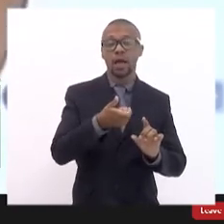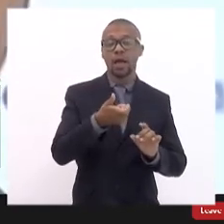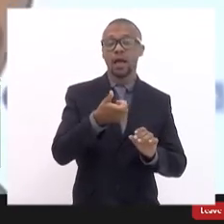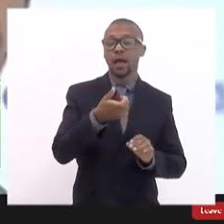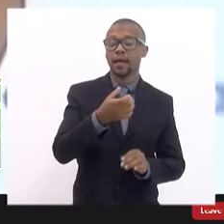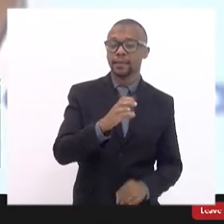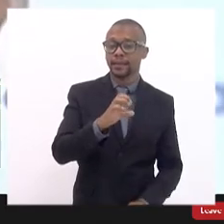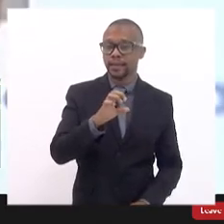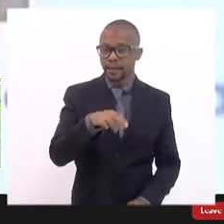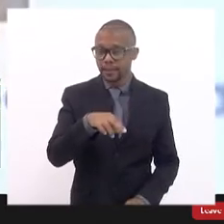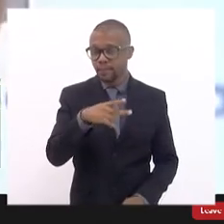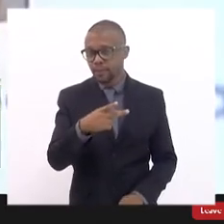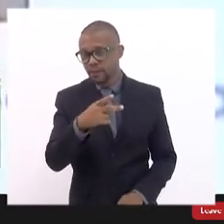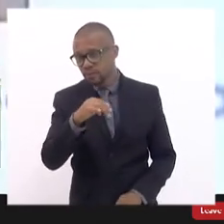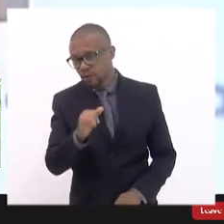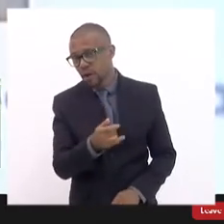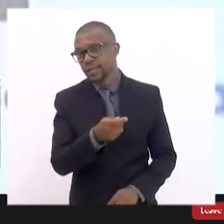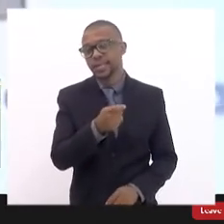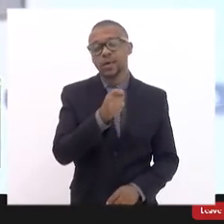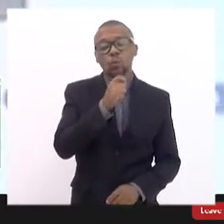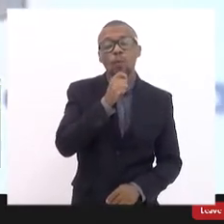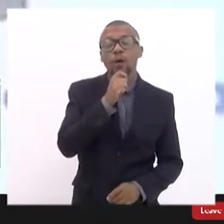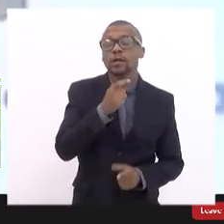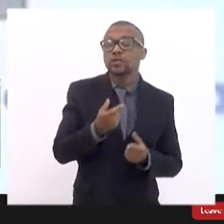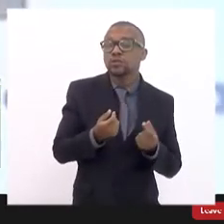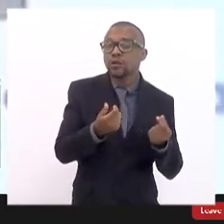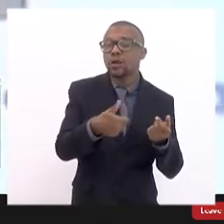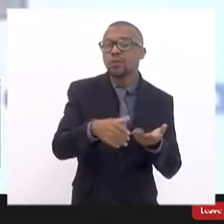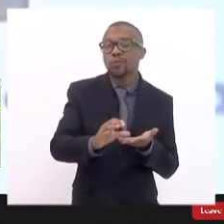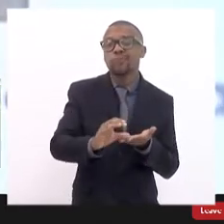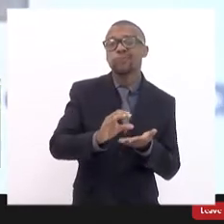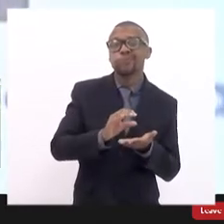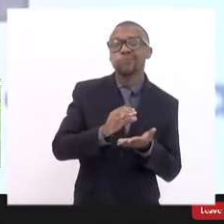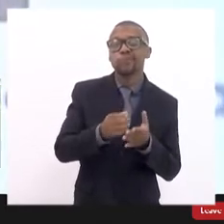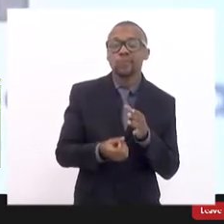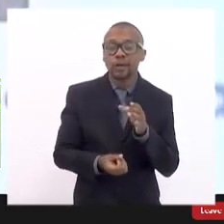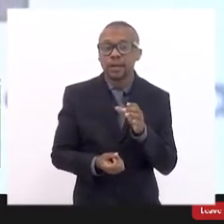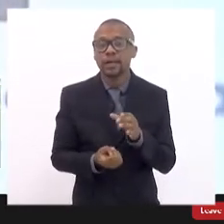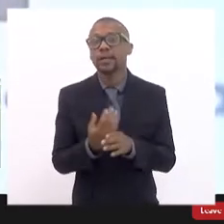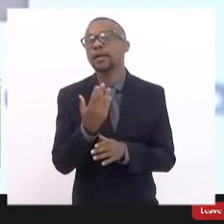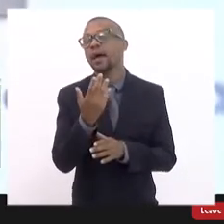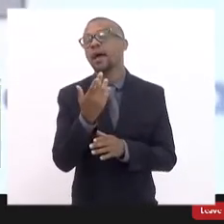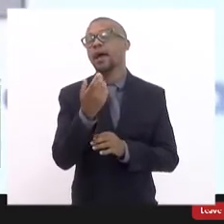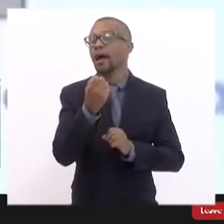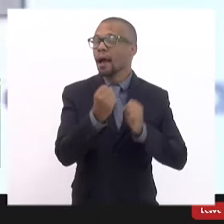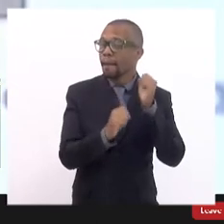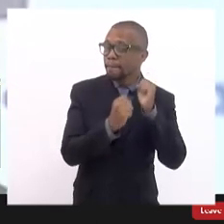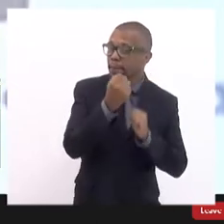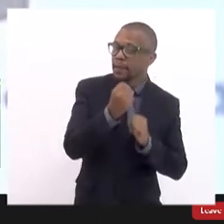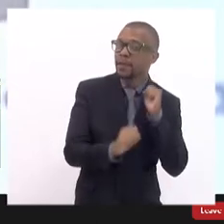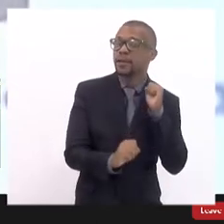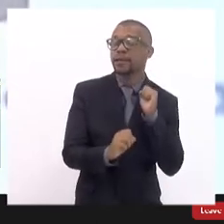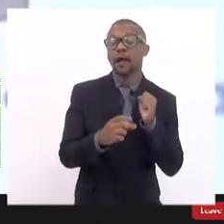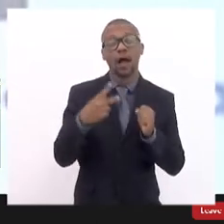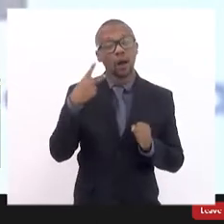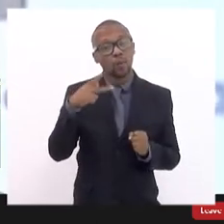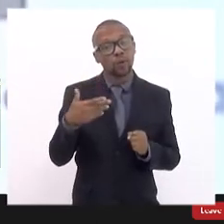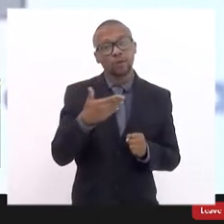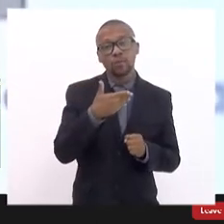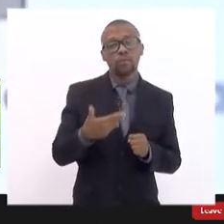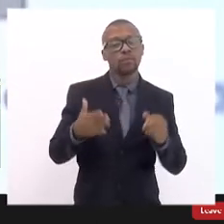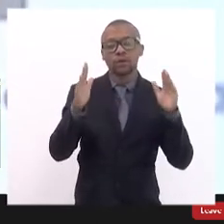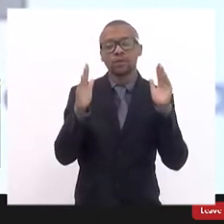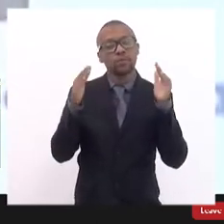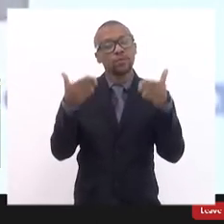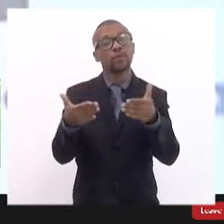para fazer a sua personalidade jurídica. O fato é esse, é a política pública específica, mas